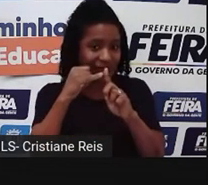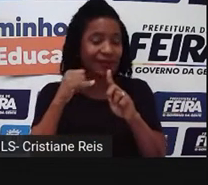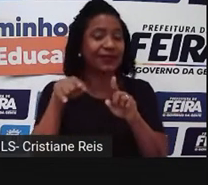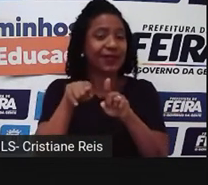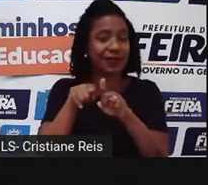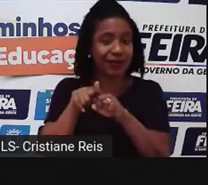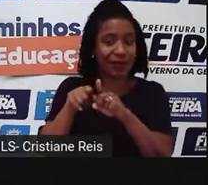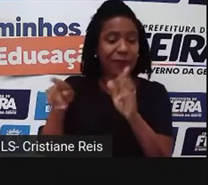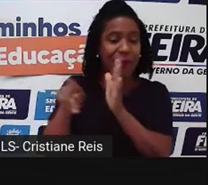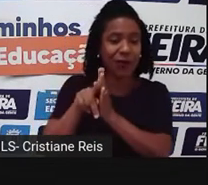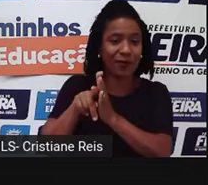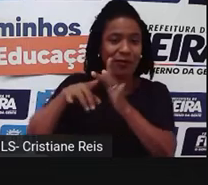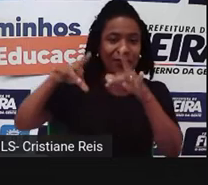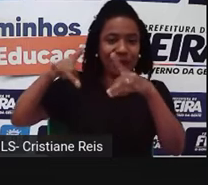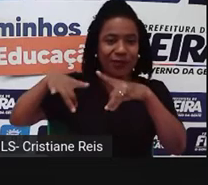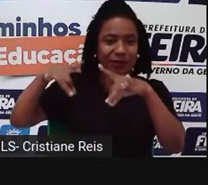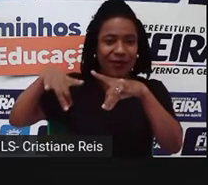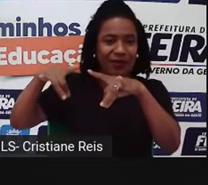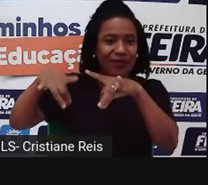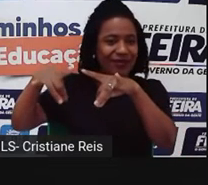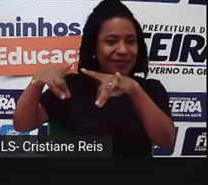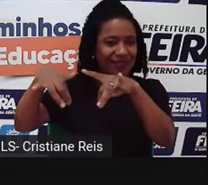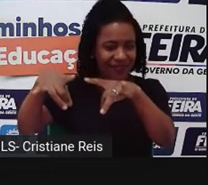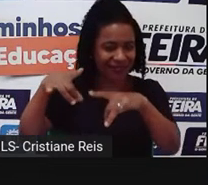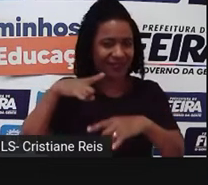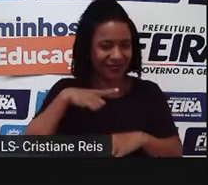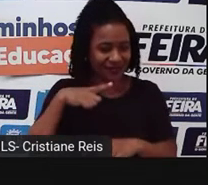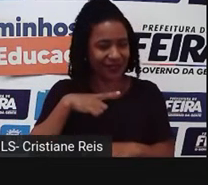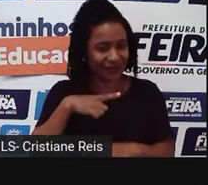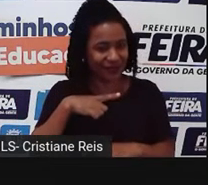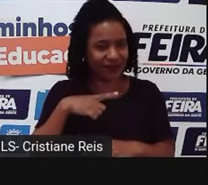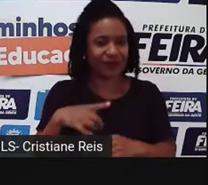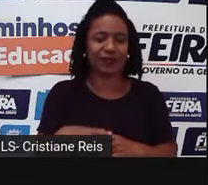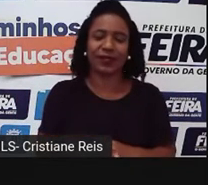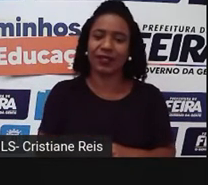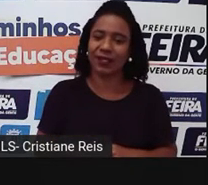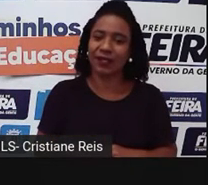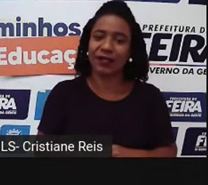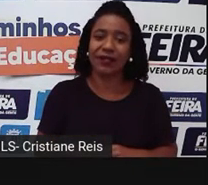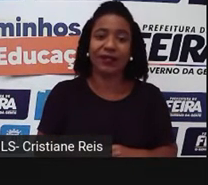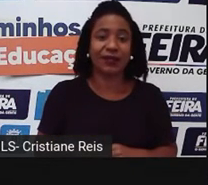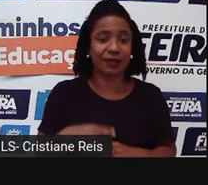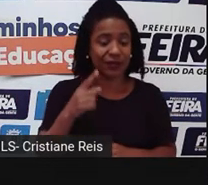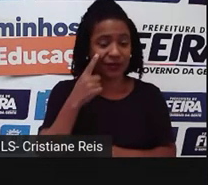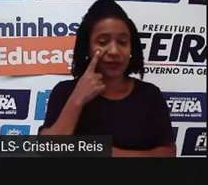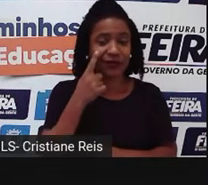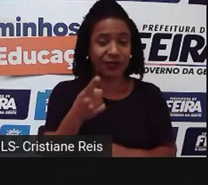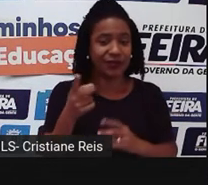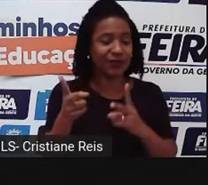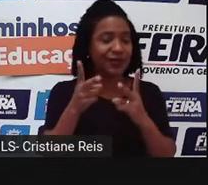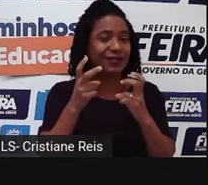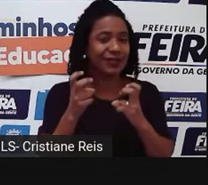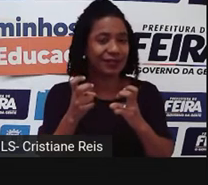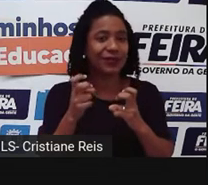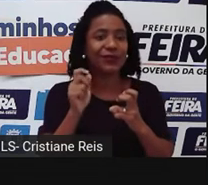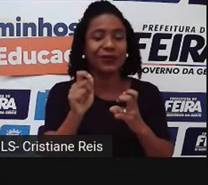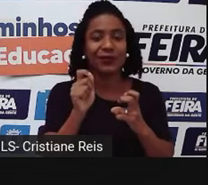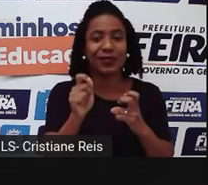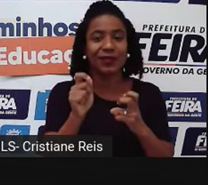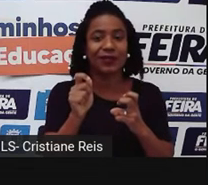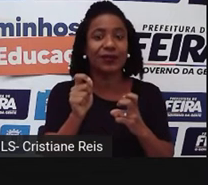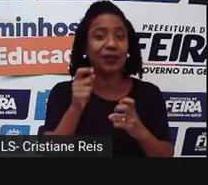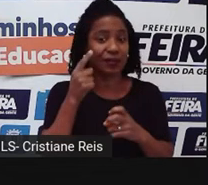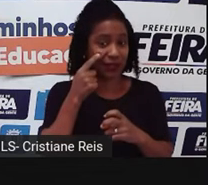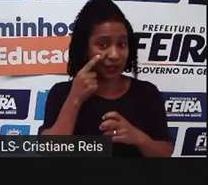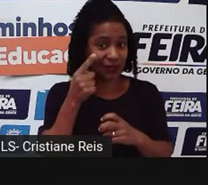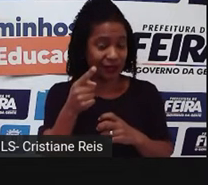Austrália, né, e aqui é a Nova Zelândia. Então, o que que você, né, vai observar aqui dessa, e também o